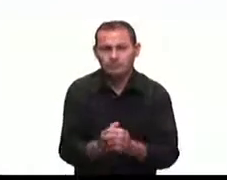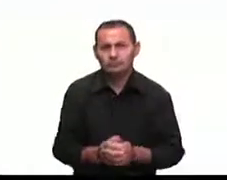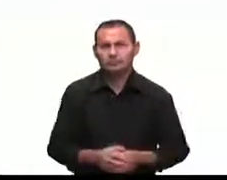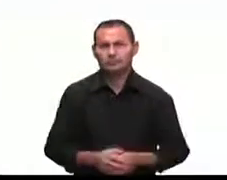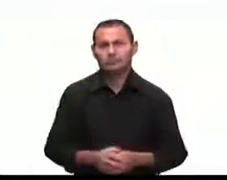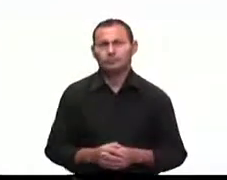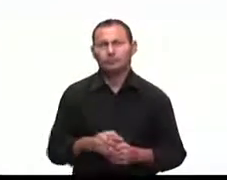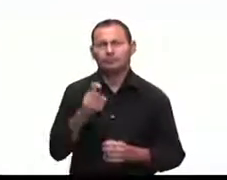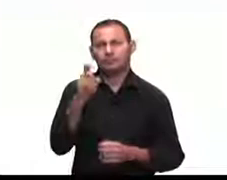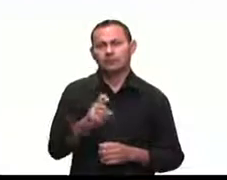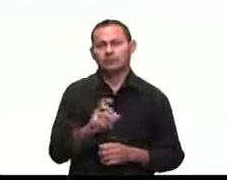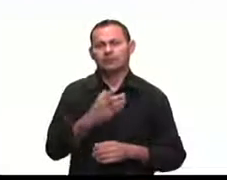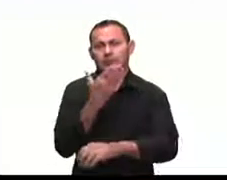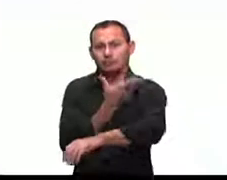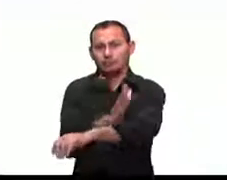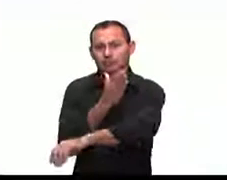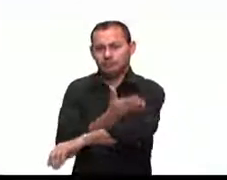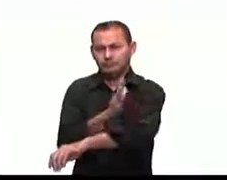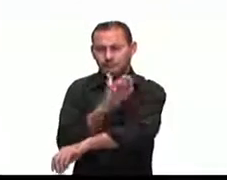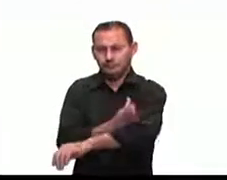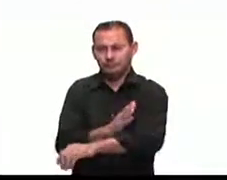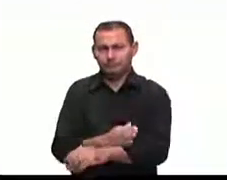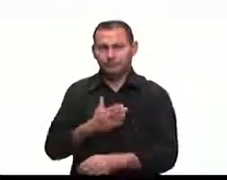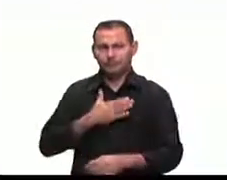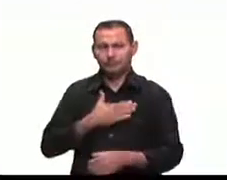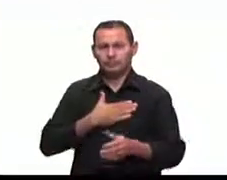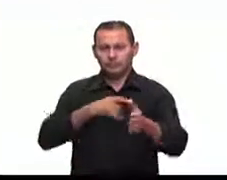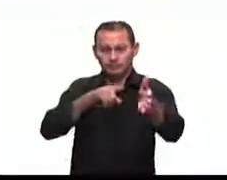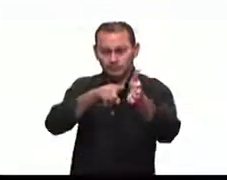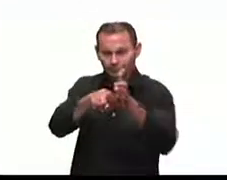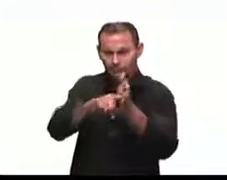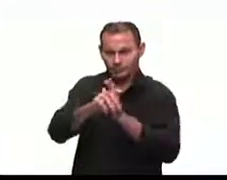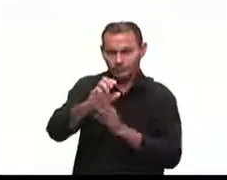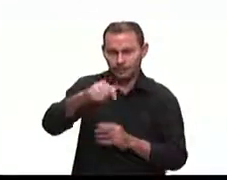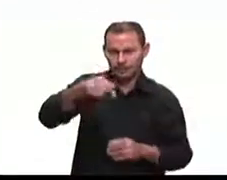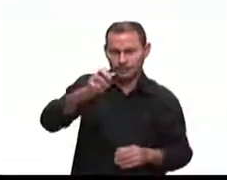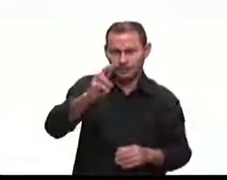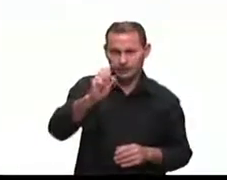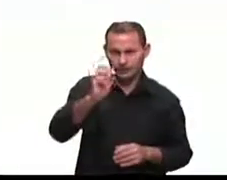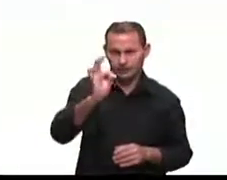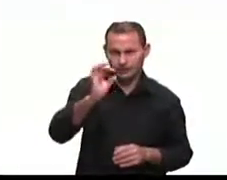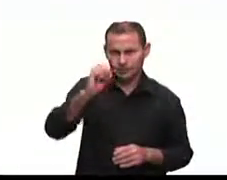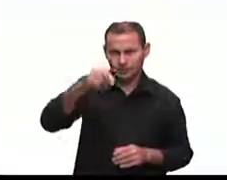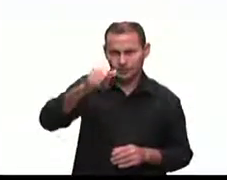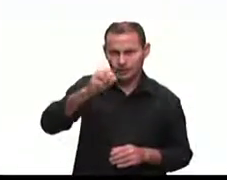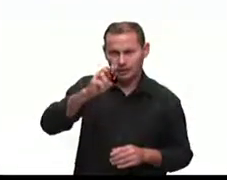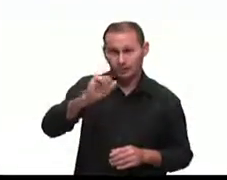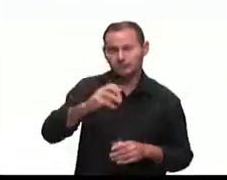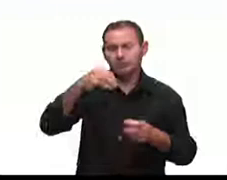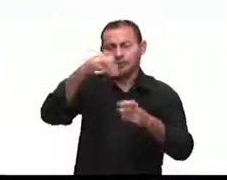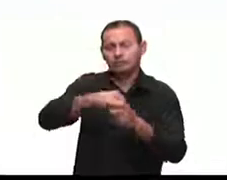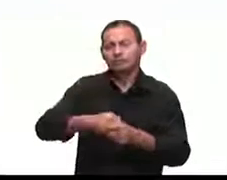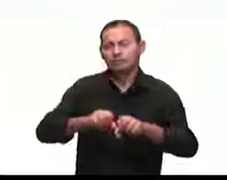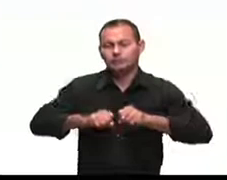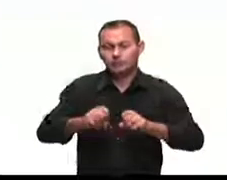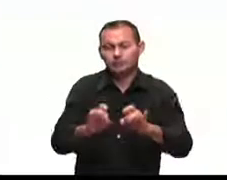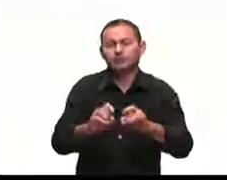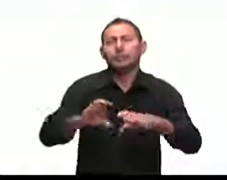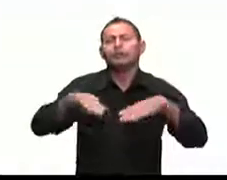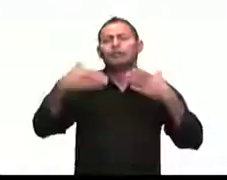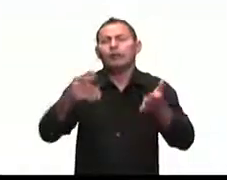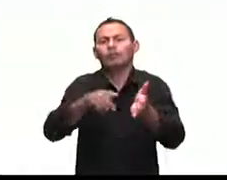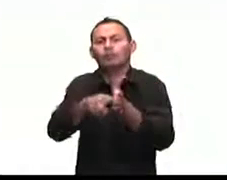para serem aplicadas no meu questionário. Então, dentro de uma pesquisa de potencial de mercado,